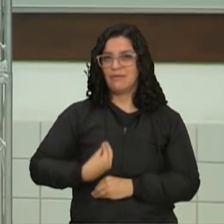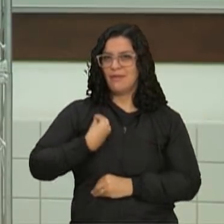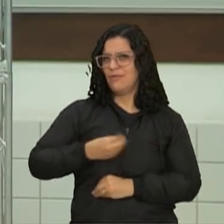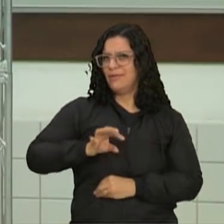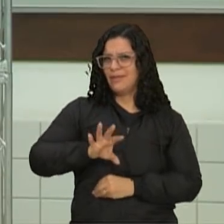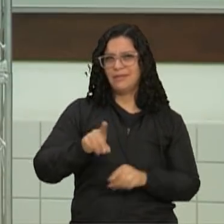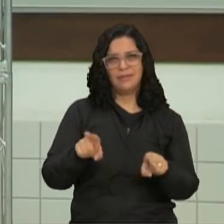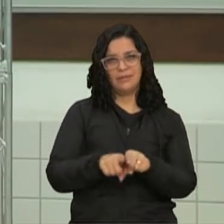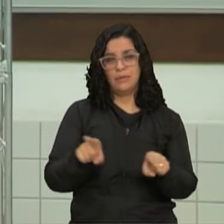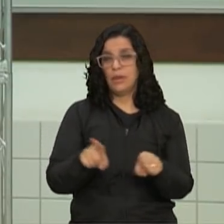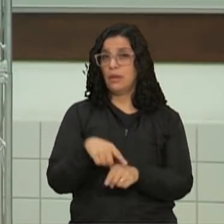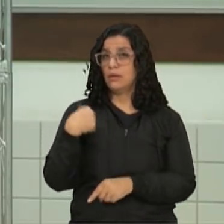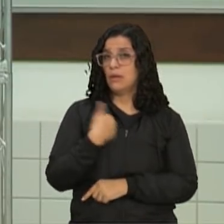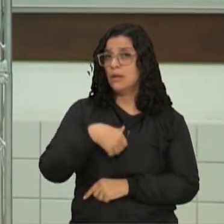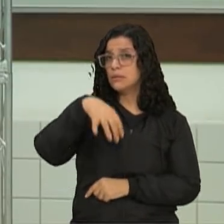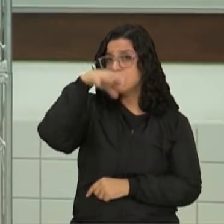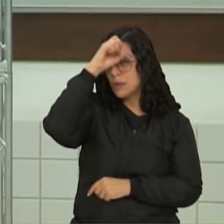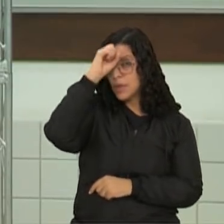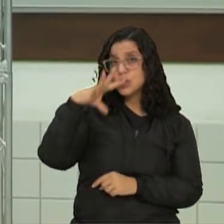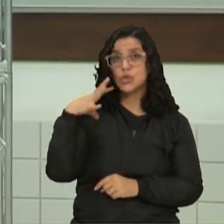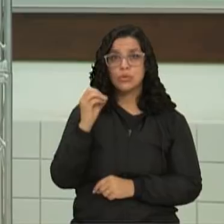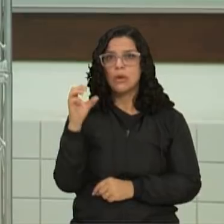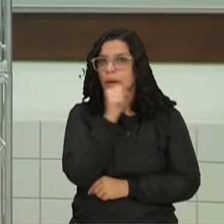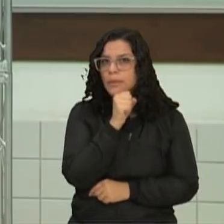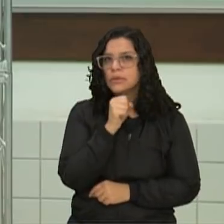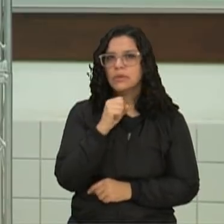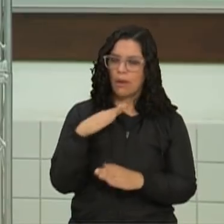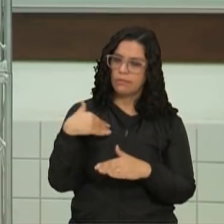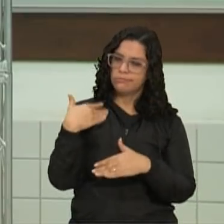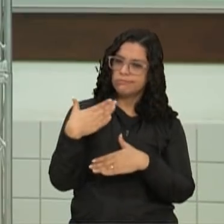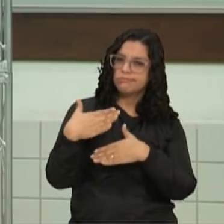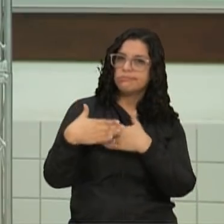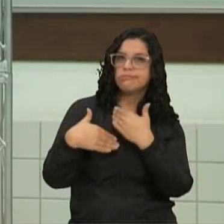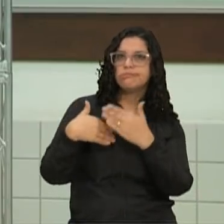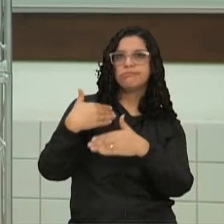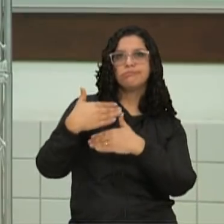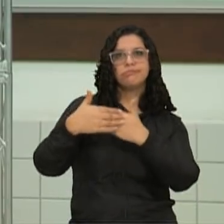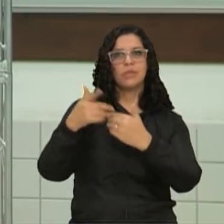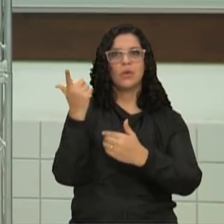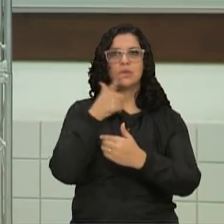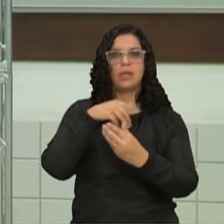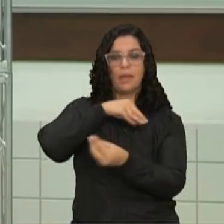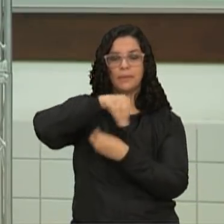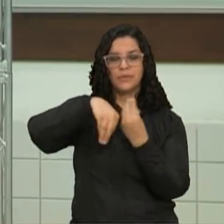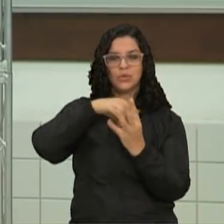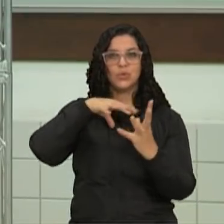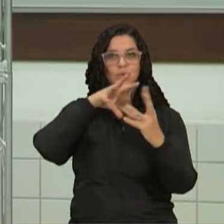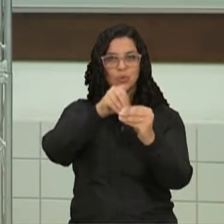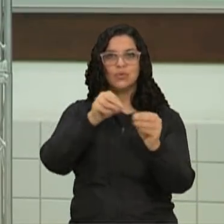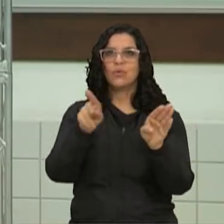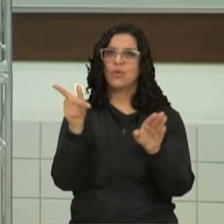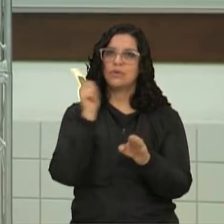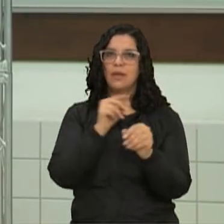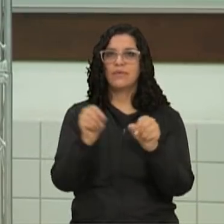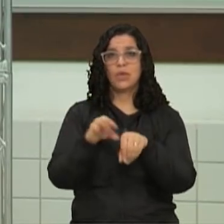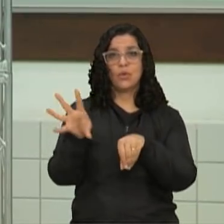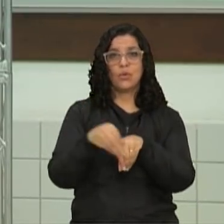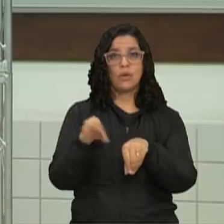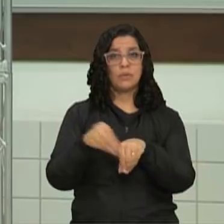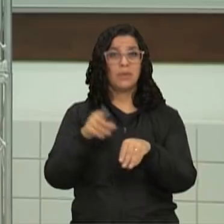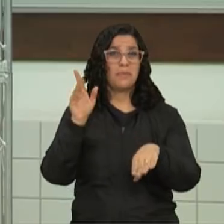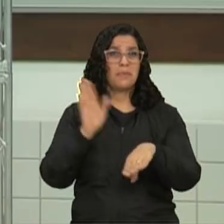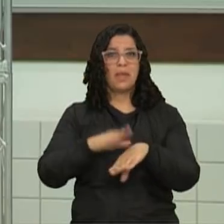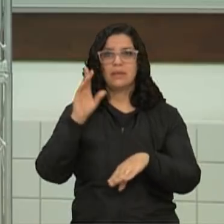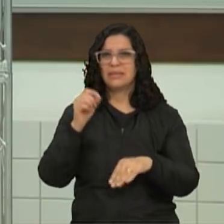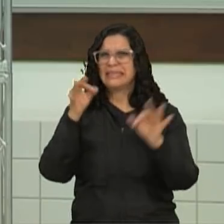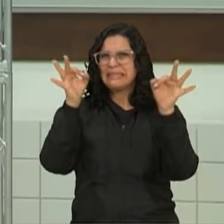também é assim, a gente não aprende tudo de uma vez só, a gente vai aprendendo por partes e depois vai juntando para formar um conhecimento